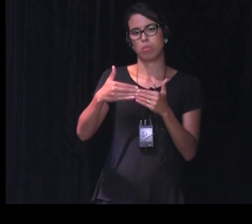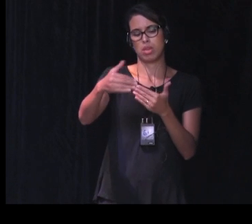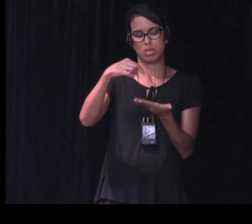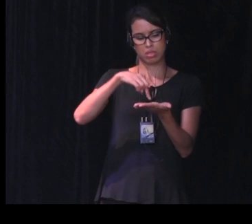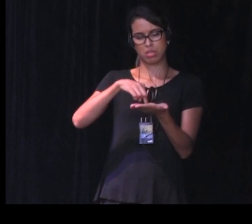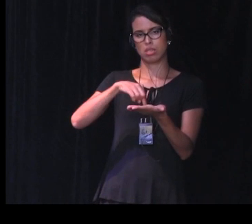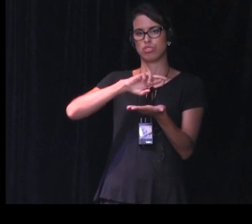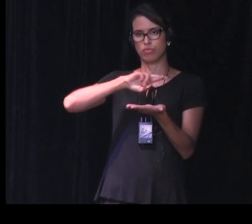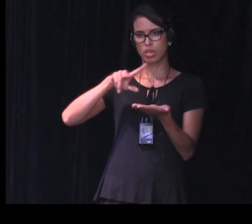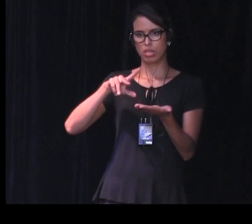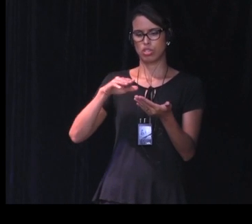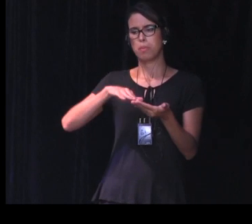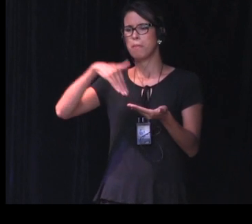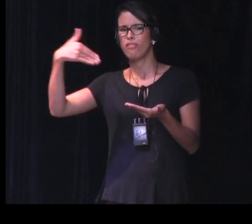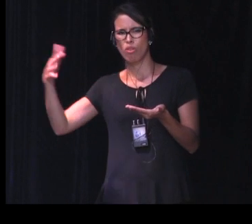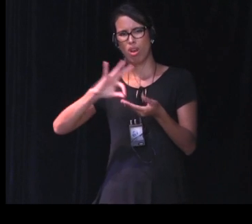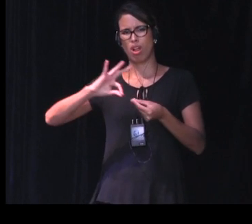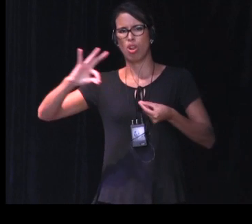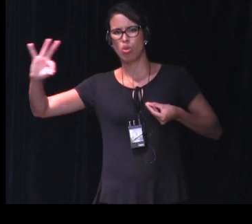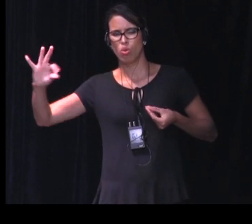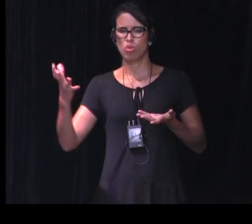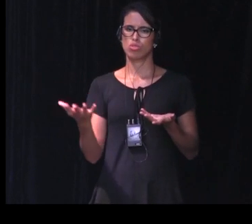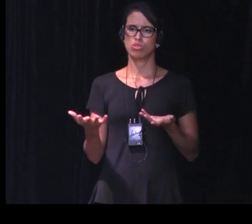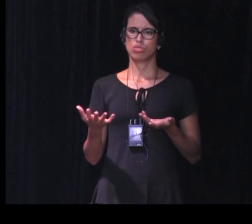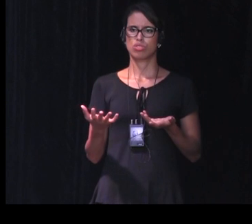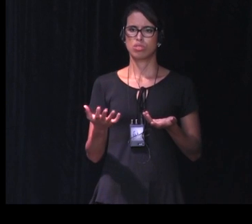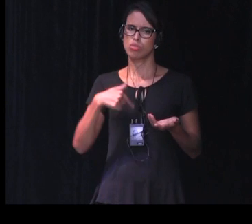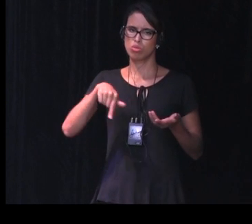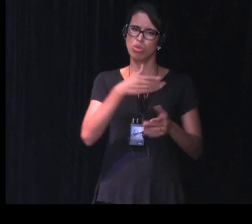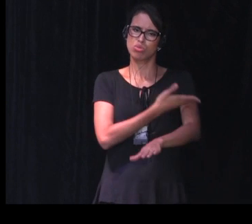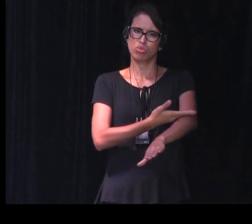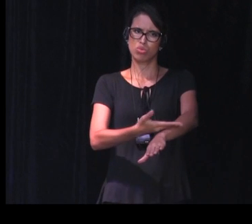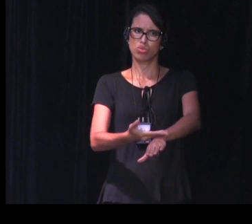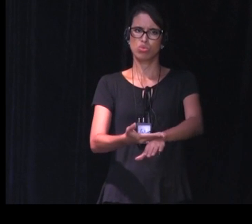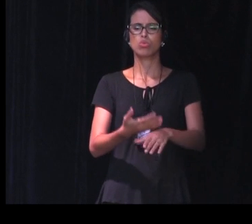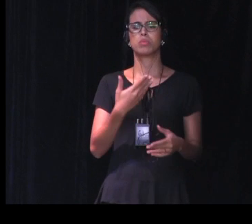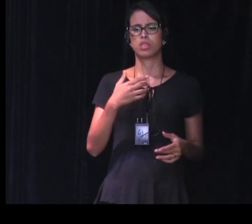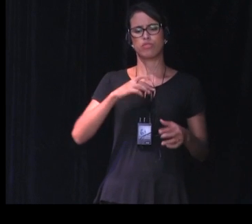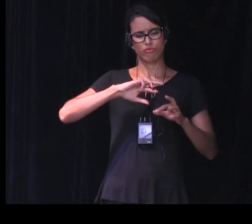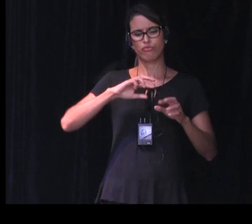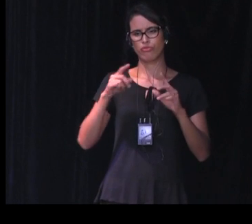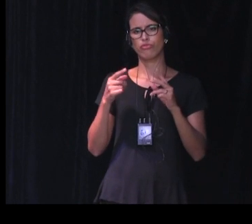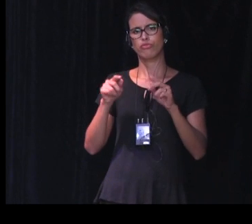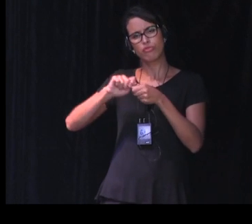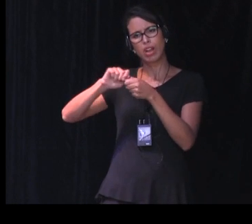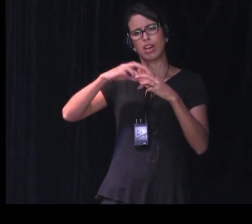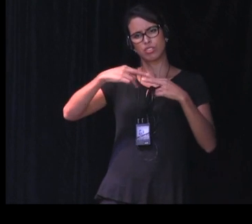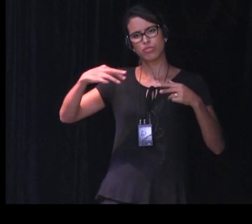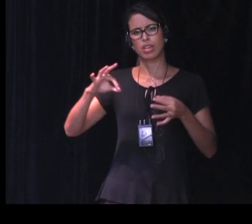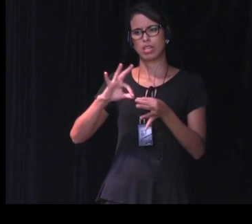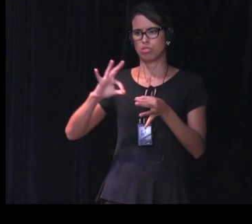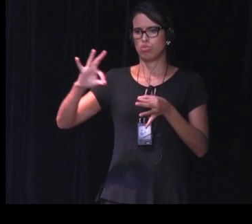central, num local periférico, que num lugar periférico. Nós estamos acostumados a fazer coisas